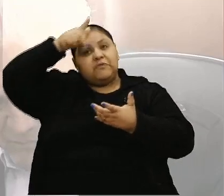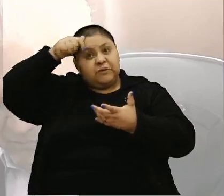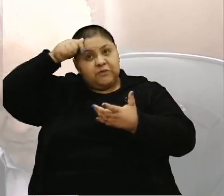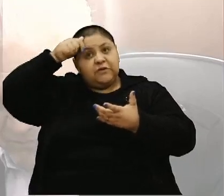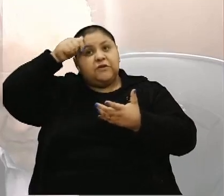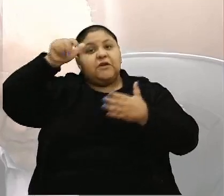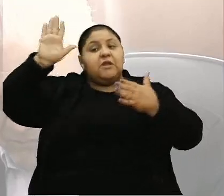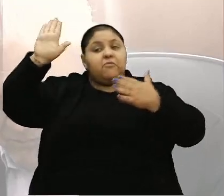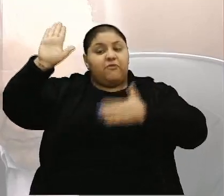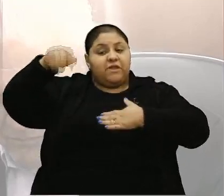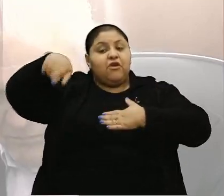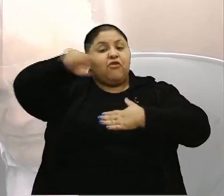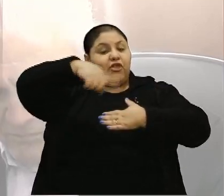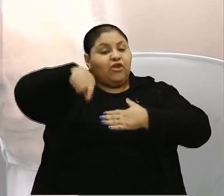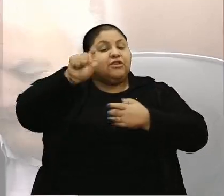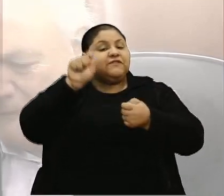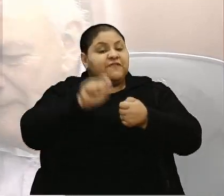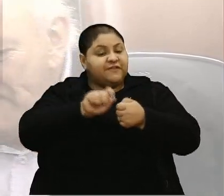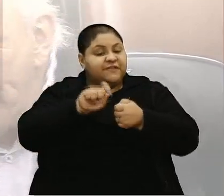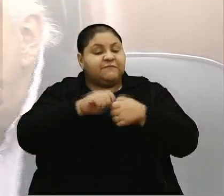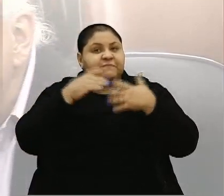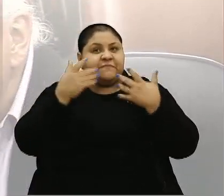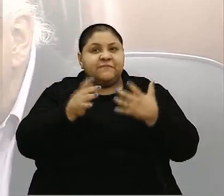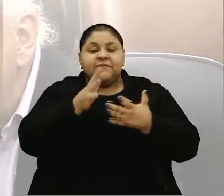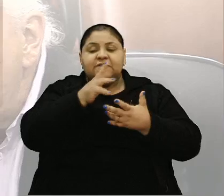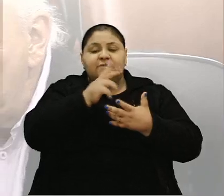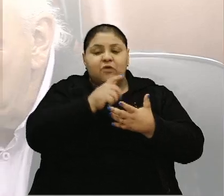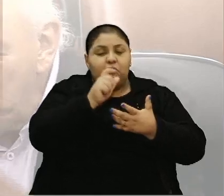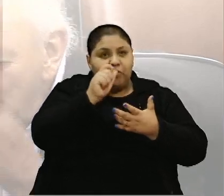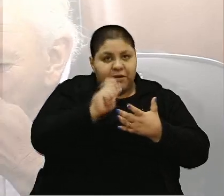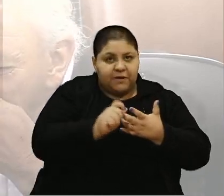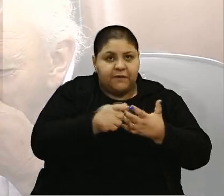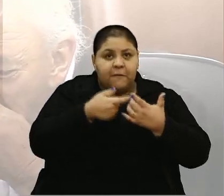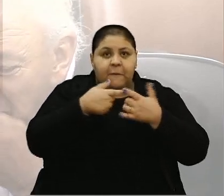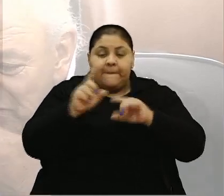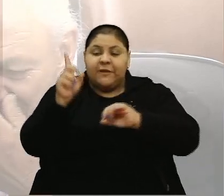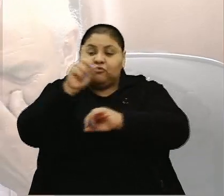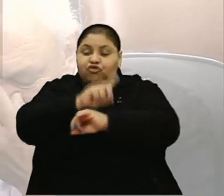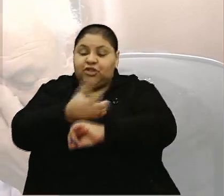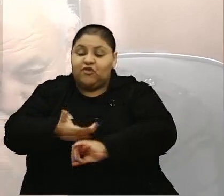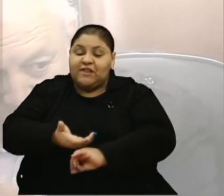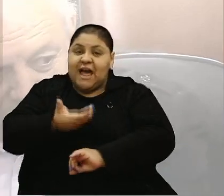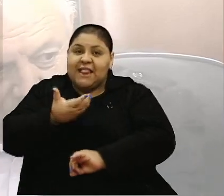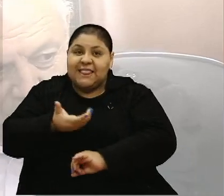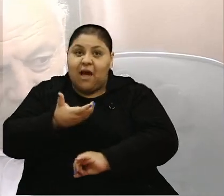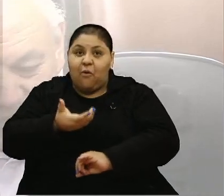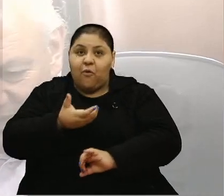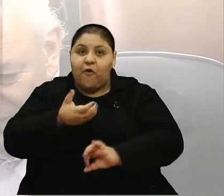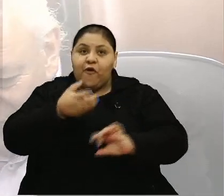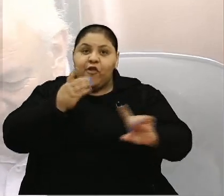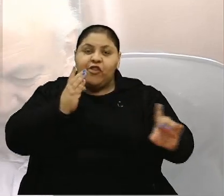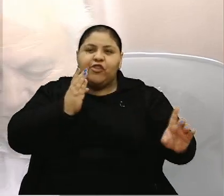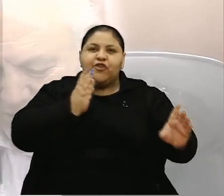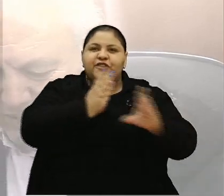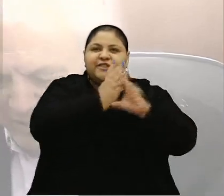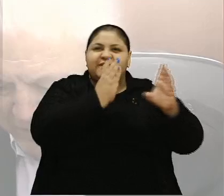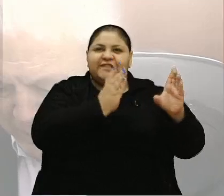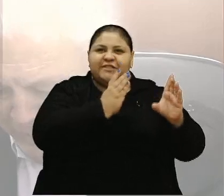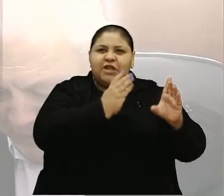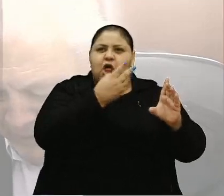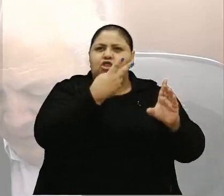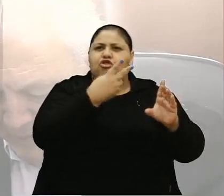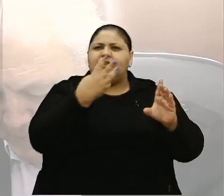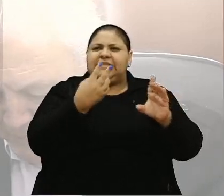prometeu para nós que vai fazer, enfim, demorou um pouquinho, mas fizeram. E aquele dia no Natal, nos encontramos, Natal 2, 3 anos atrás,